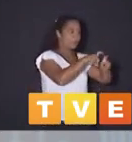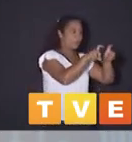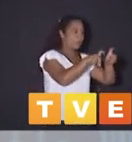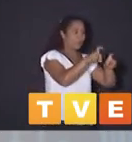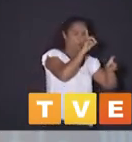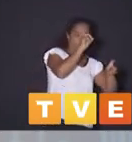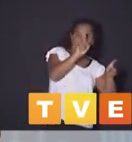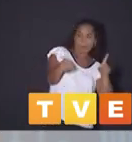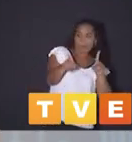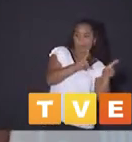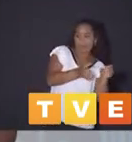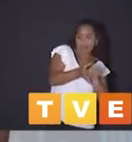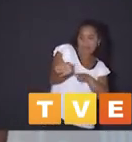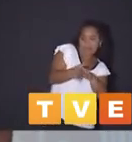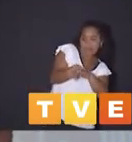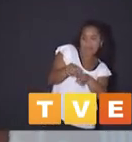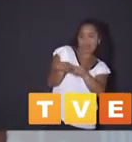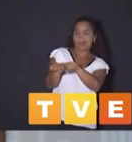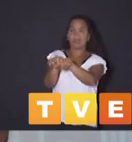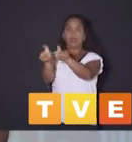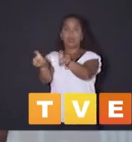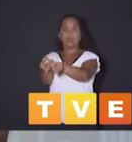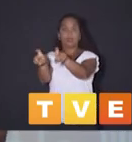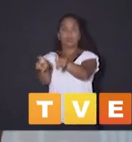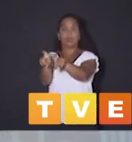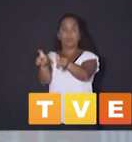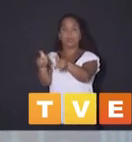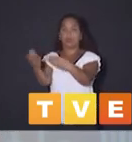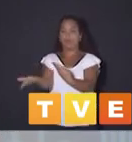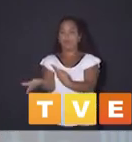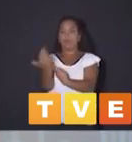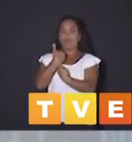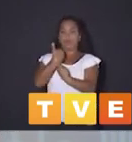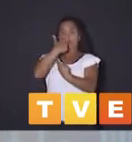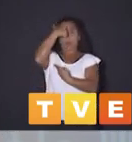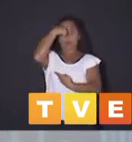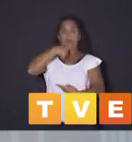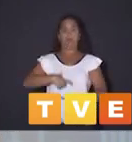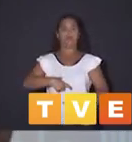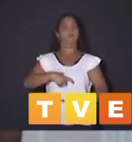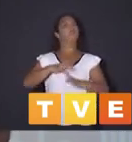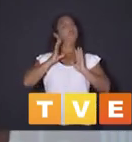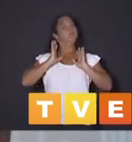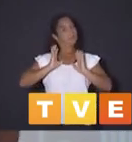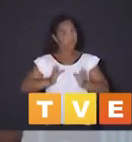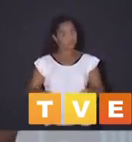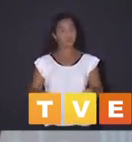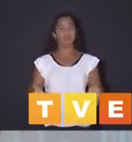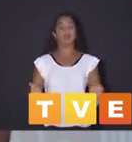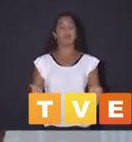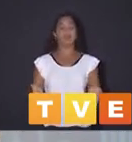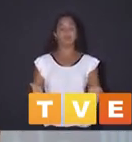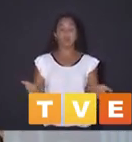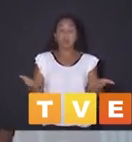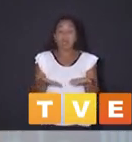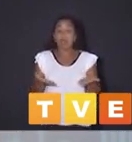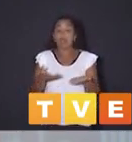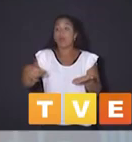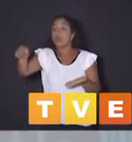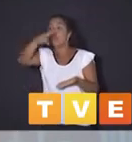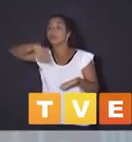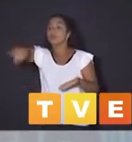ficar mais sabida do que do que uma pessoa é isso está acontecendo então como a gente vai segurar um